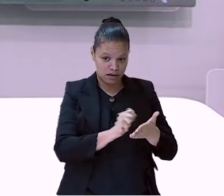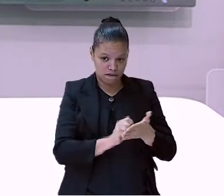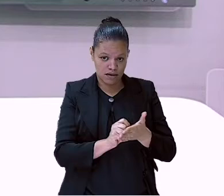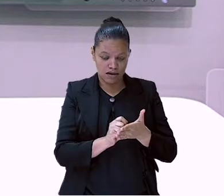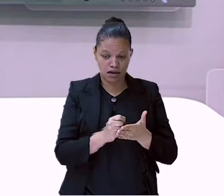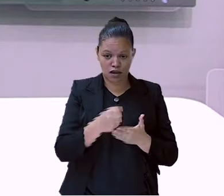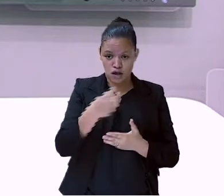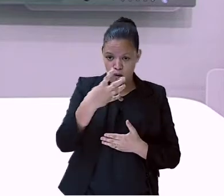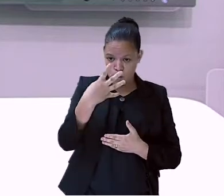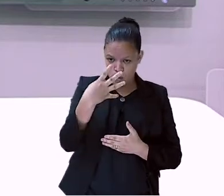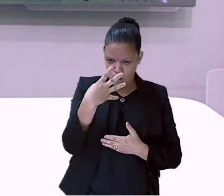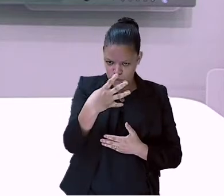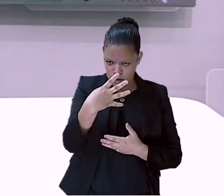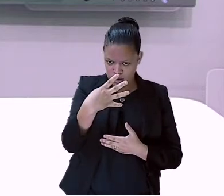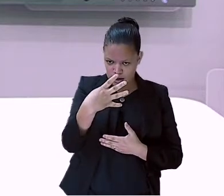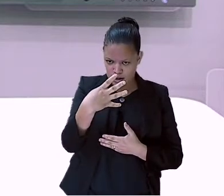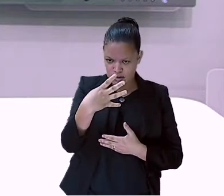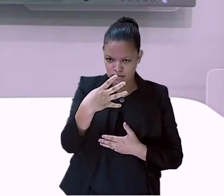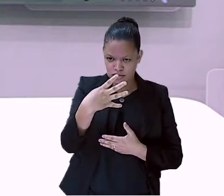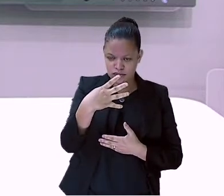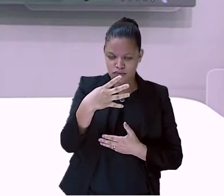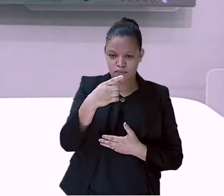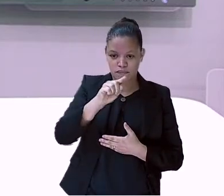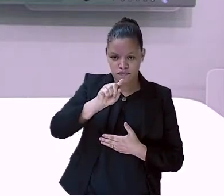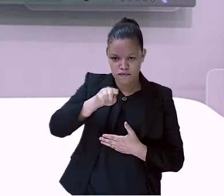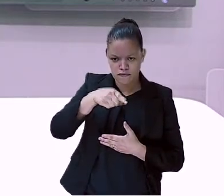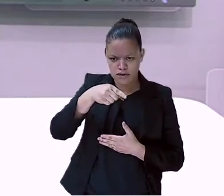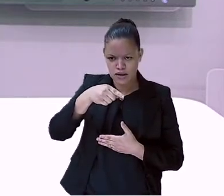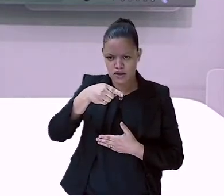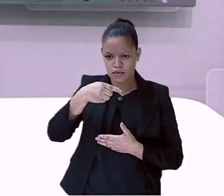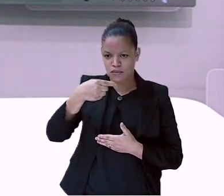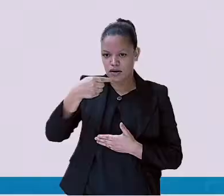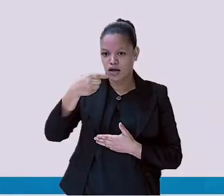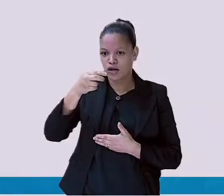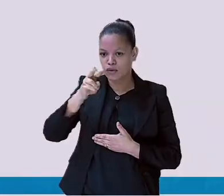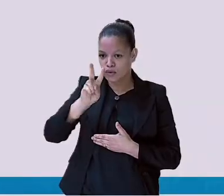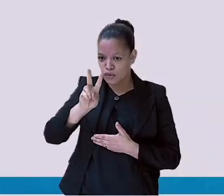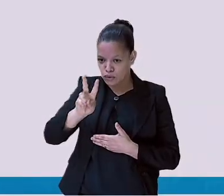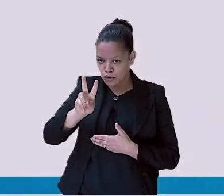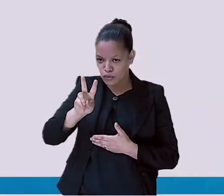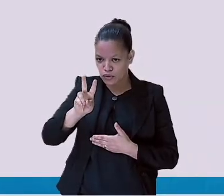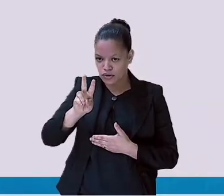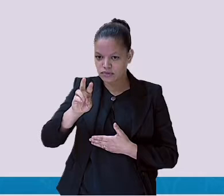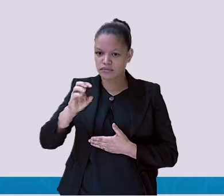tá? Então, eu vou escrever lá, ó, 4,2, vem comigo.